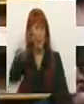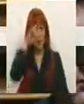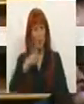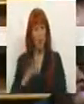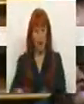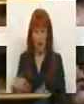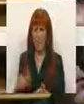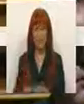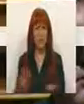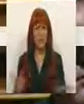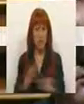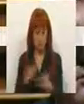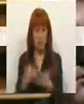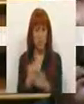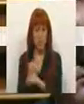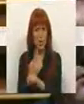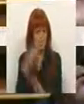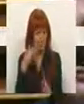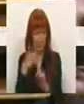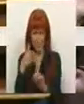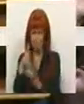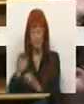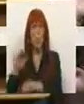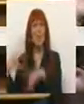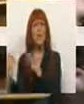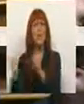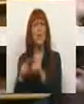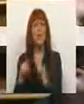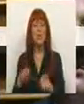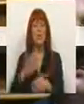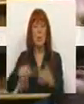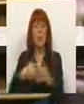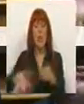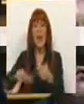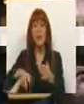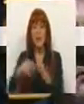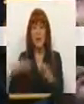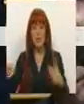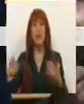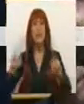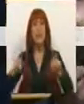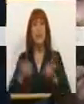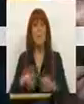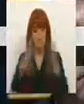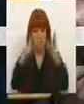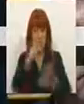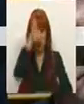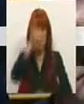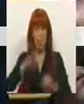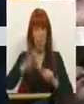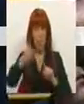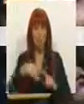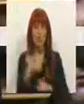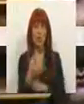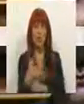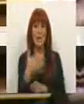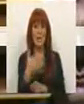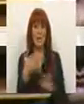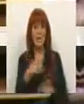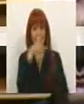que apresentámos propostas concretas a quando a discussão do Plano Nacional de Reformas, mas também no Orçamento de Estado para 2017,